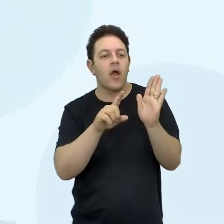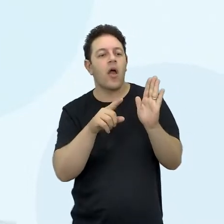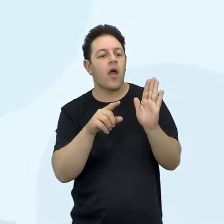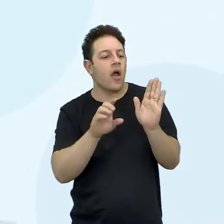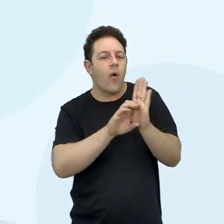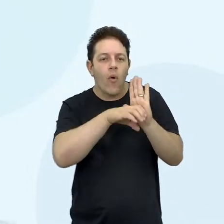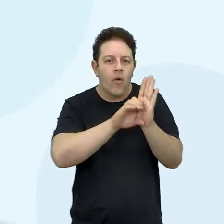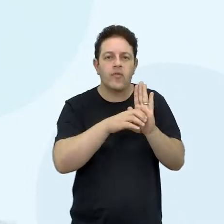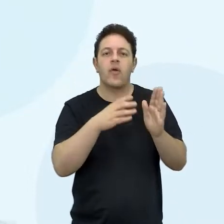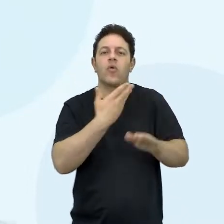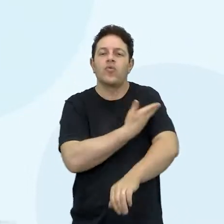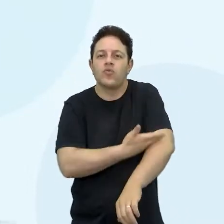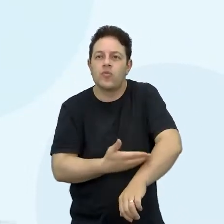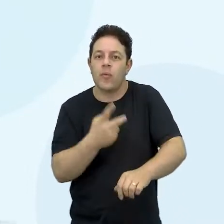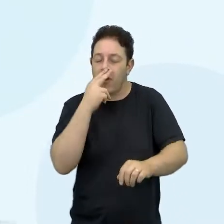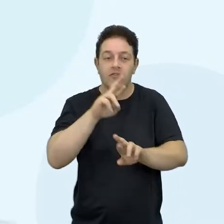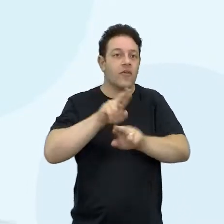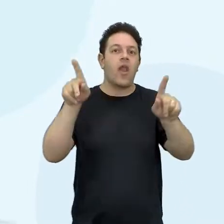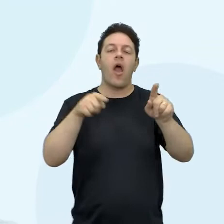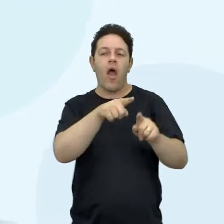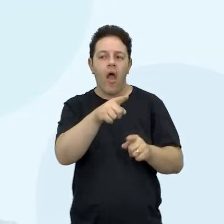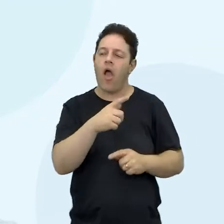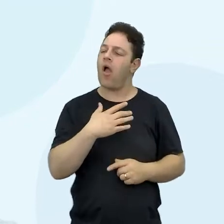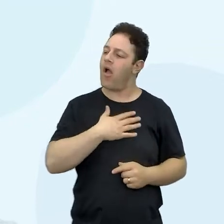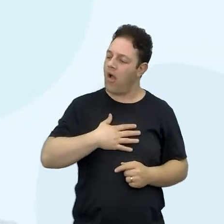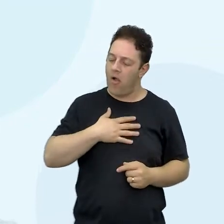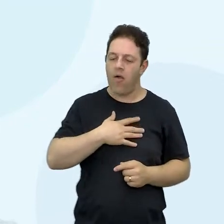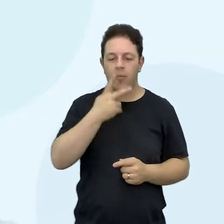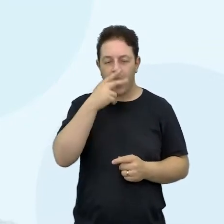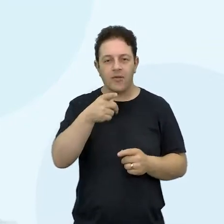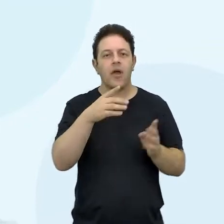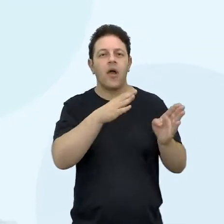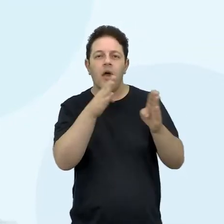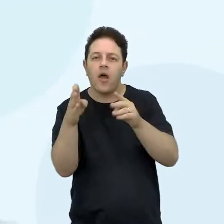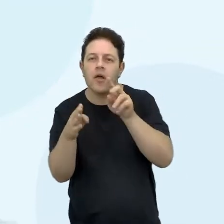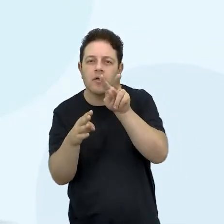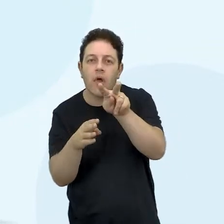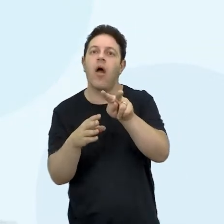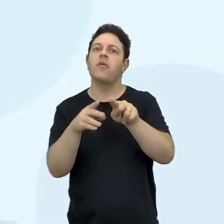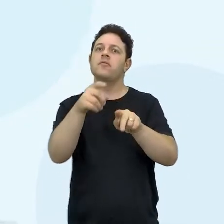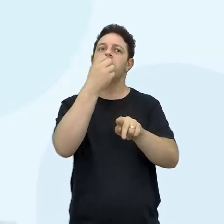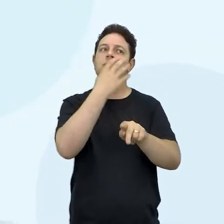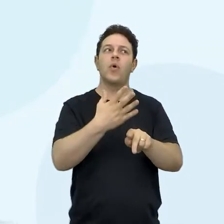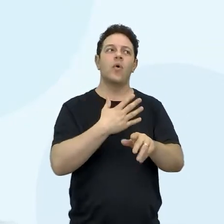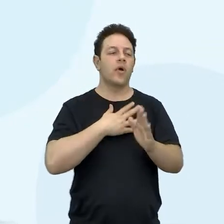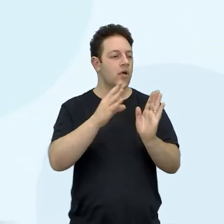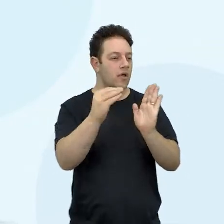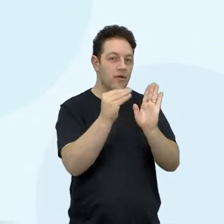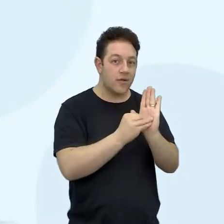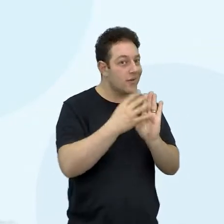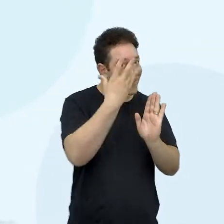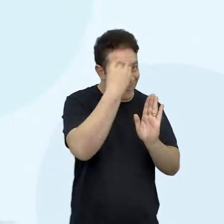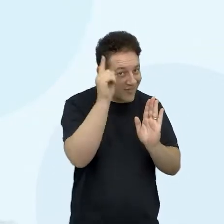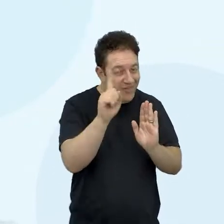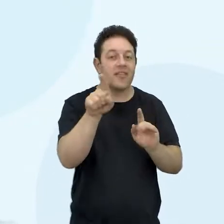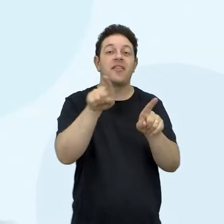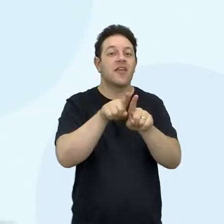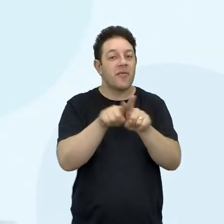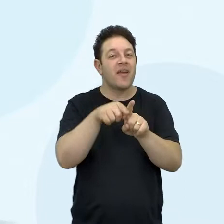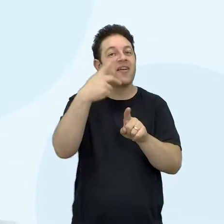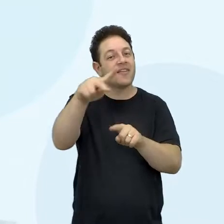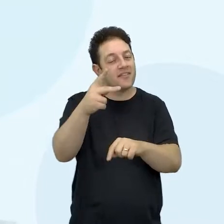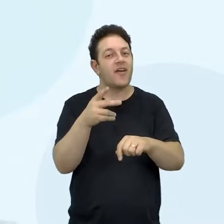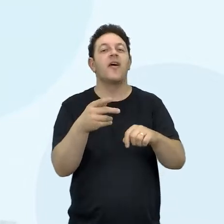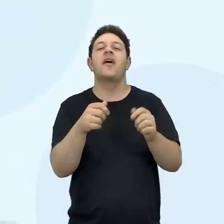inovaram aí, algumas conclusões que você chegou a partir do que a gente está falando aqui. Vai esquecer também de acessar e realizar as tarefas, né,